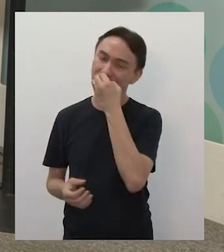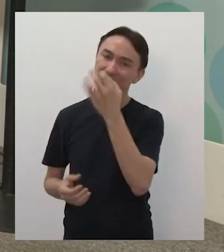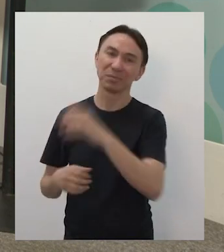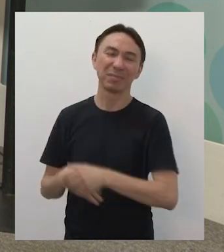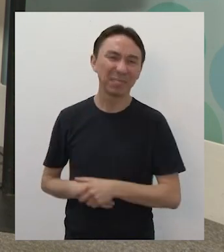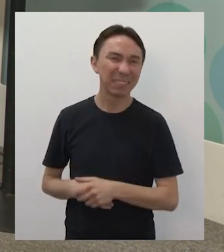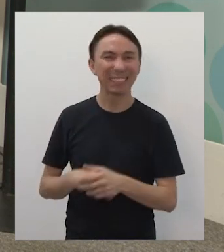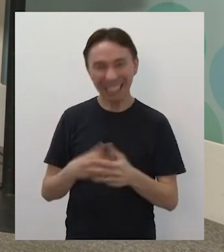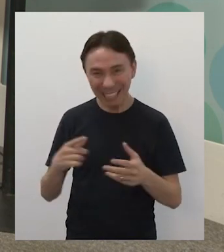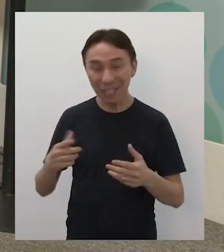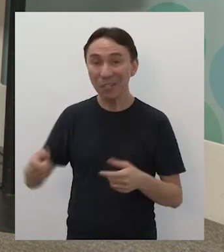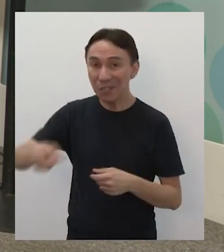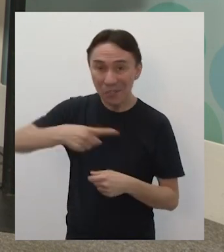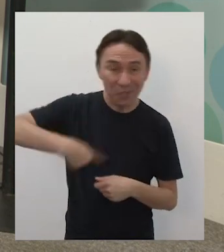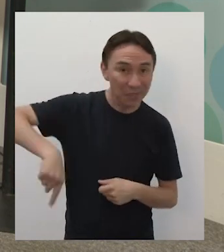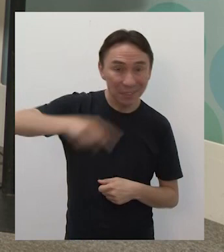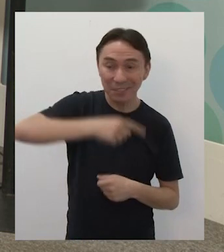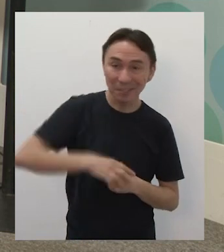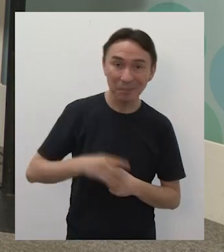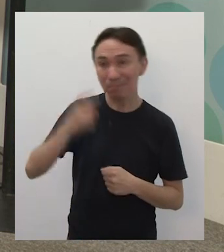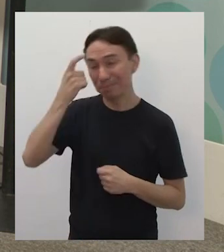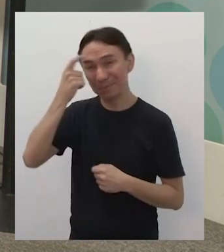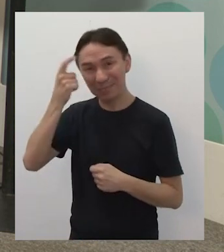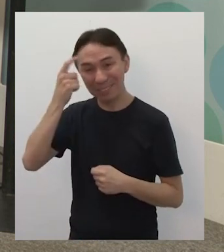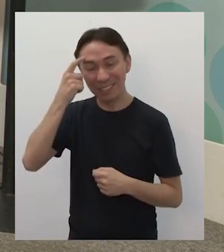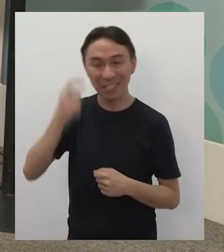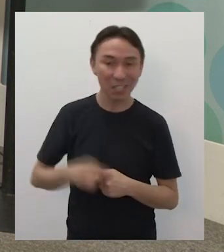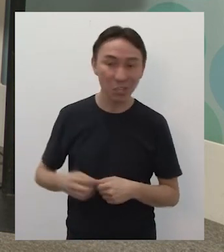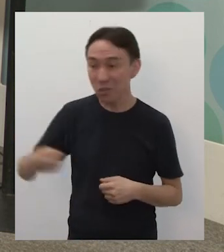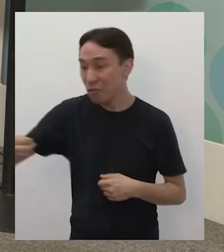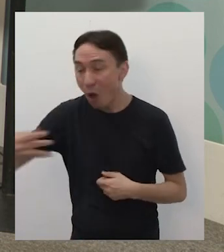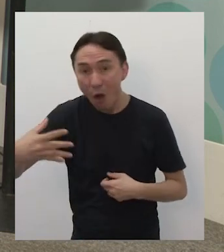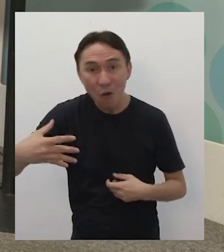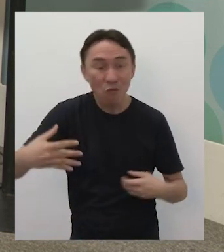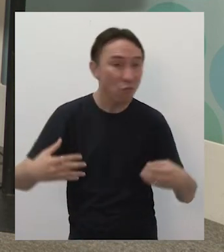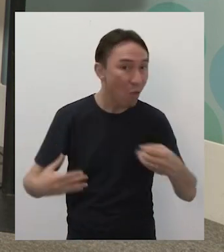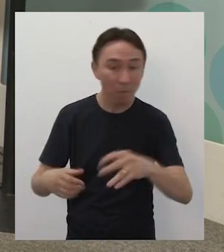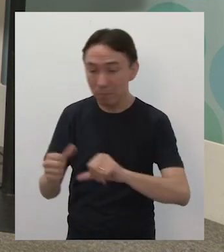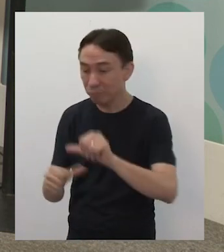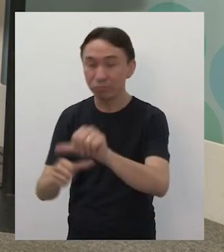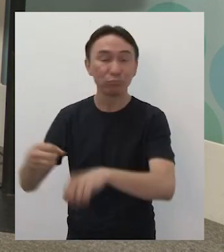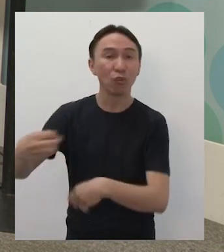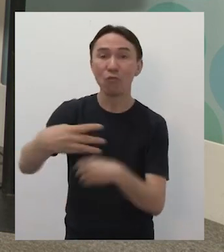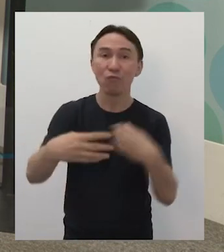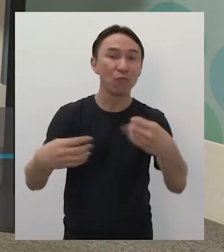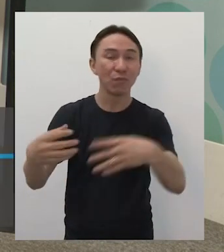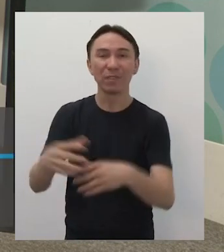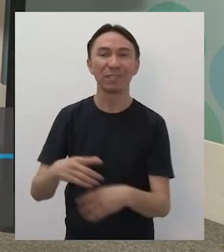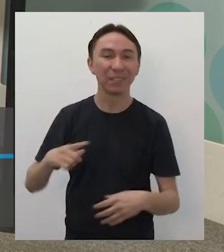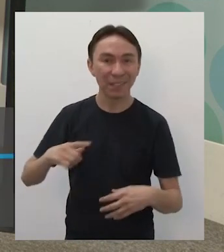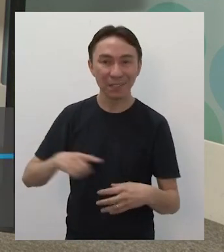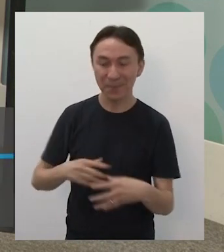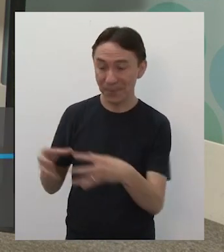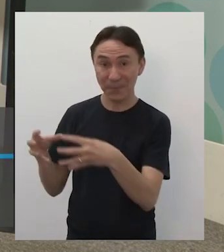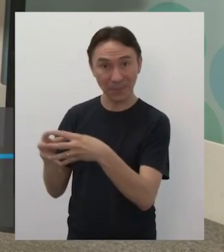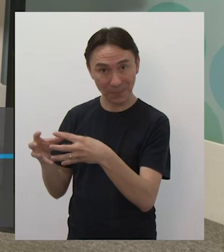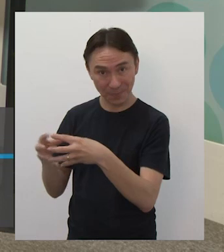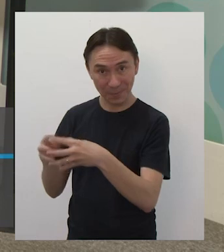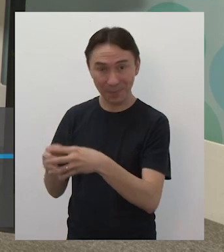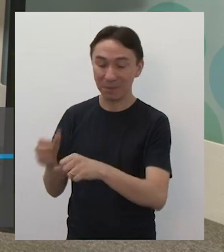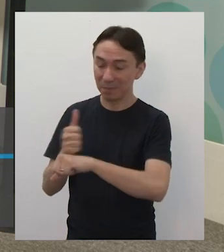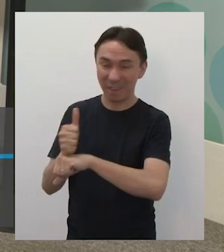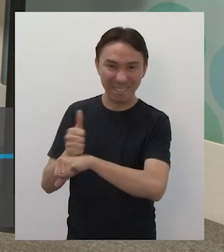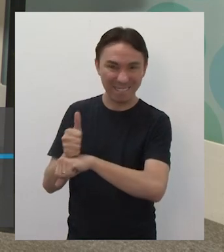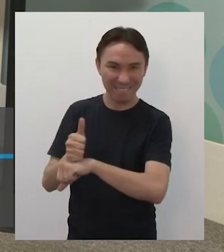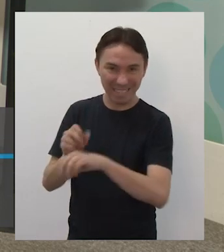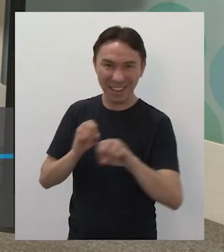inovação, de novidade, né? E temos um grupo de profissionais da educação aqui, 4, né, que estão conosco, representando